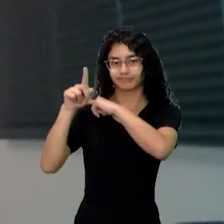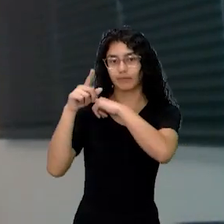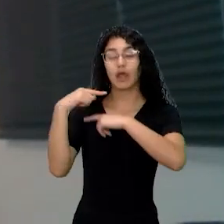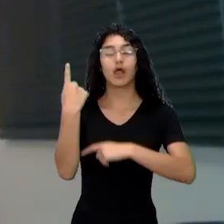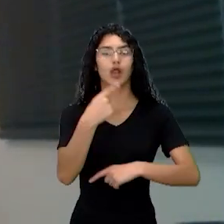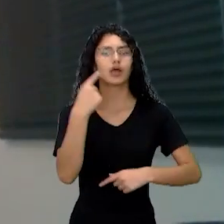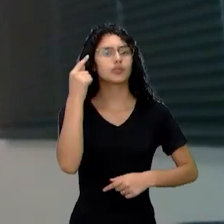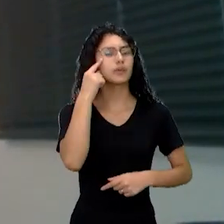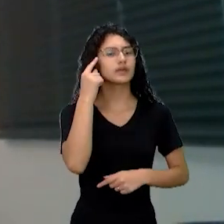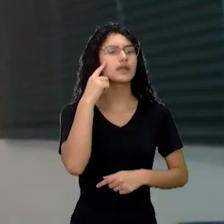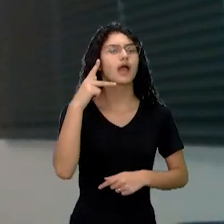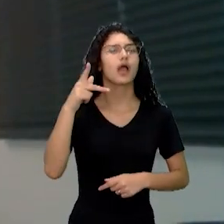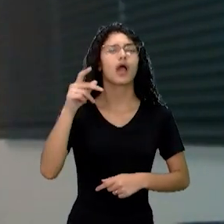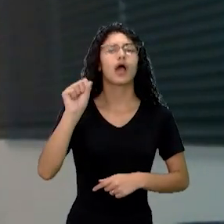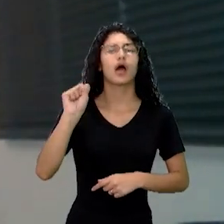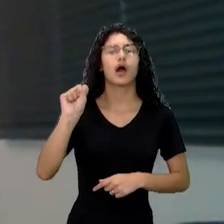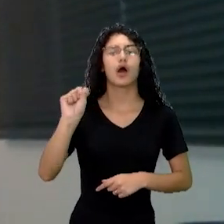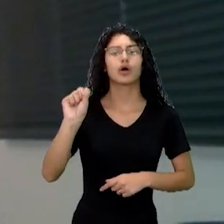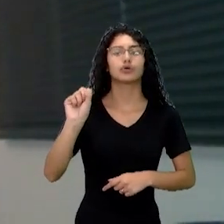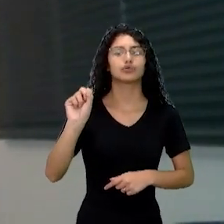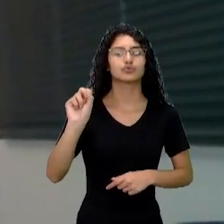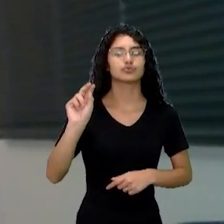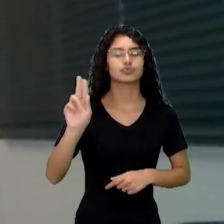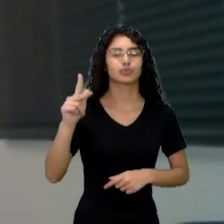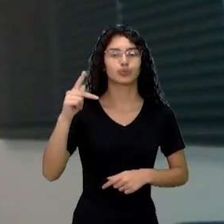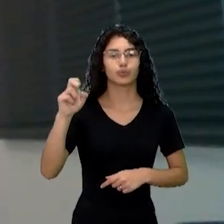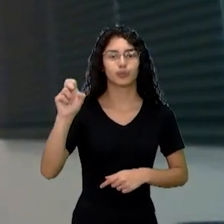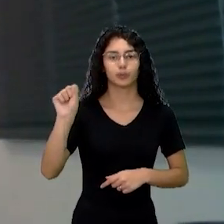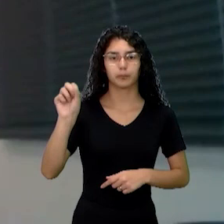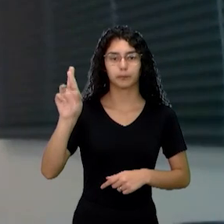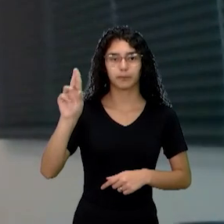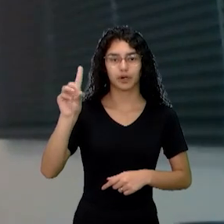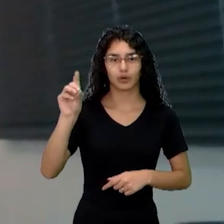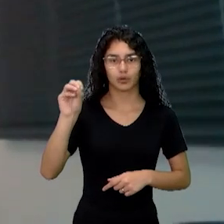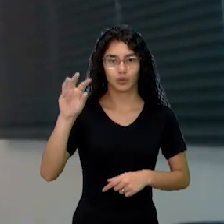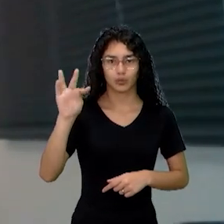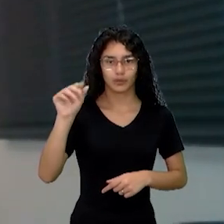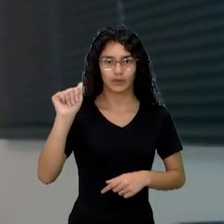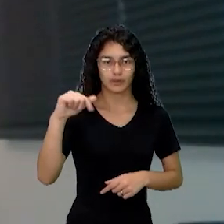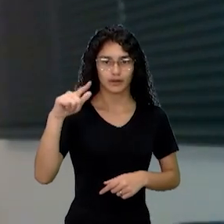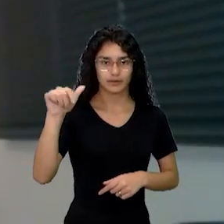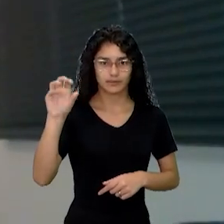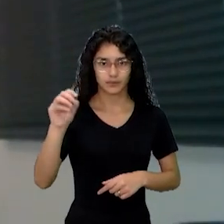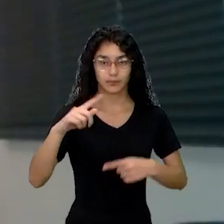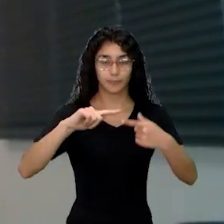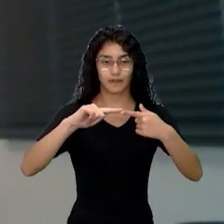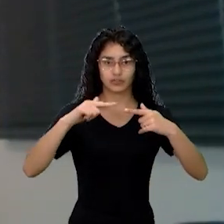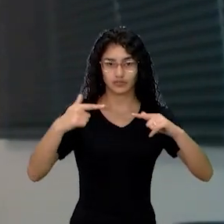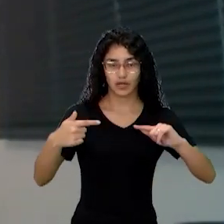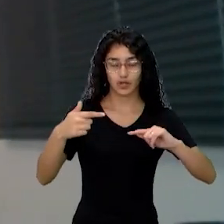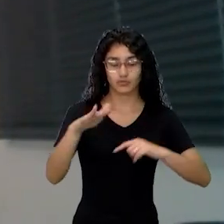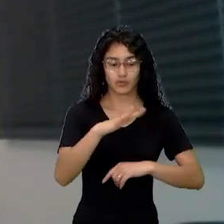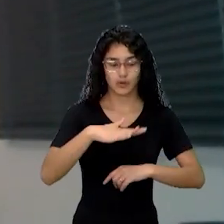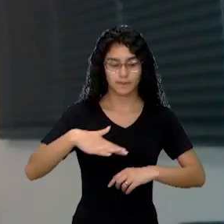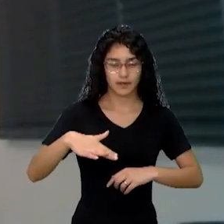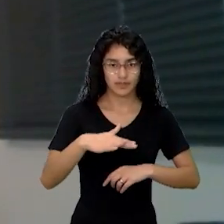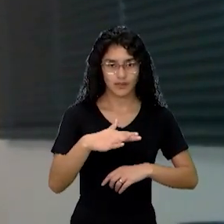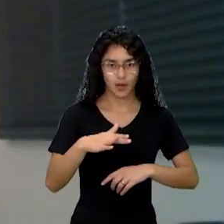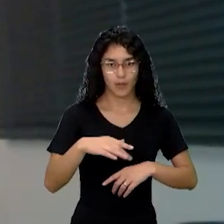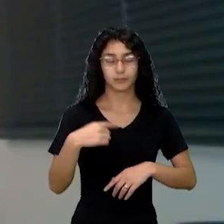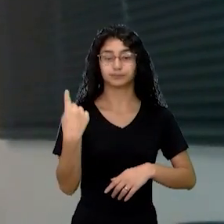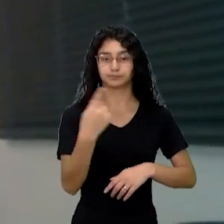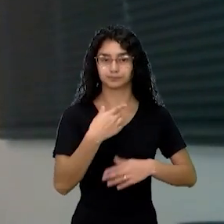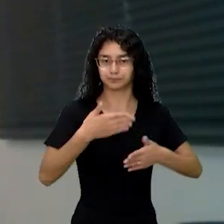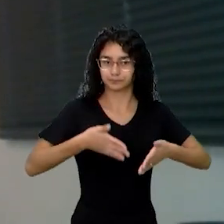superdotação ela é a interação entre fatores genéticos e fatores ambientais, a gente vai entender que a gente nasce